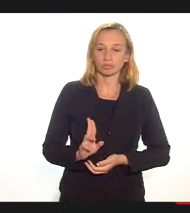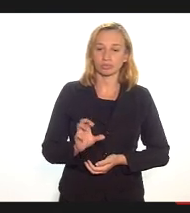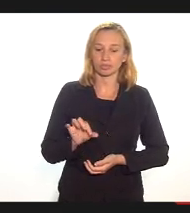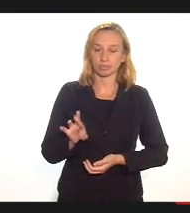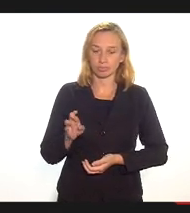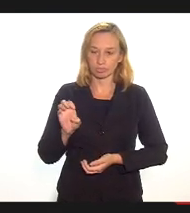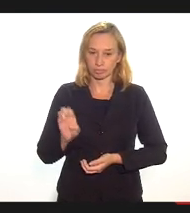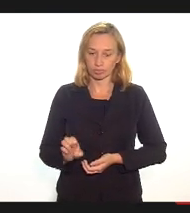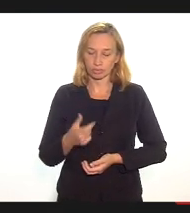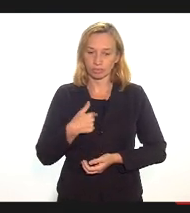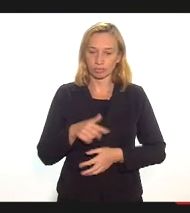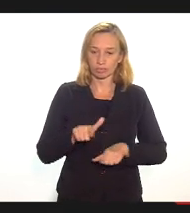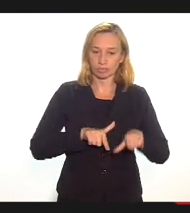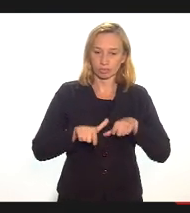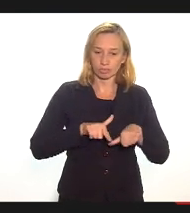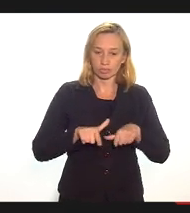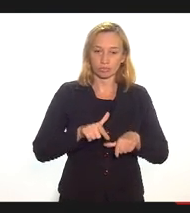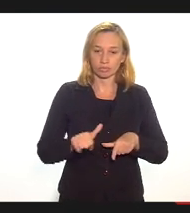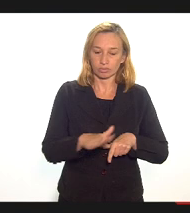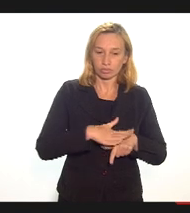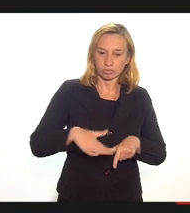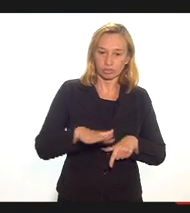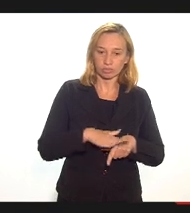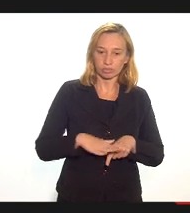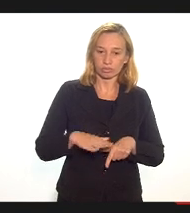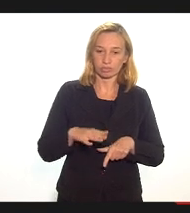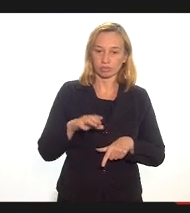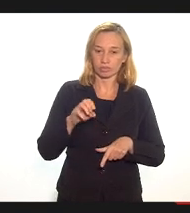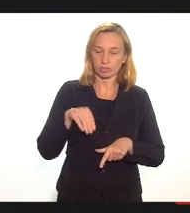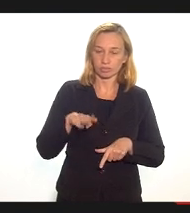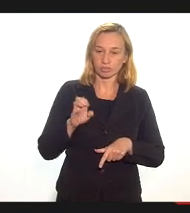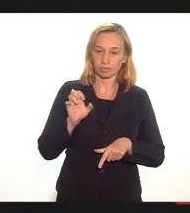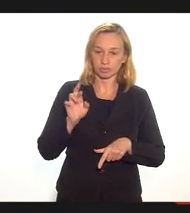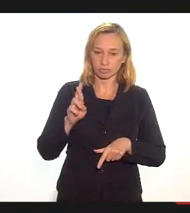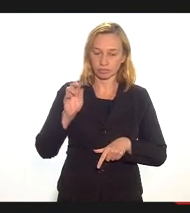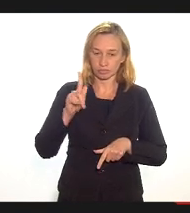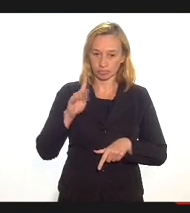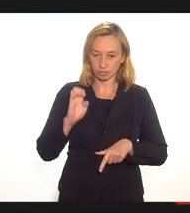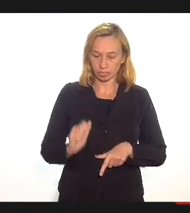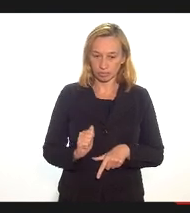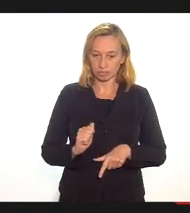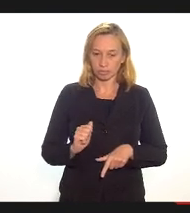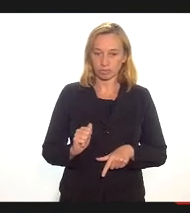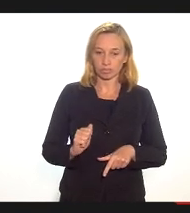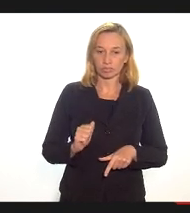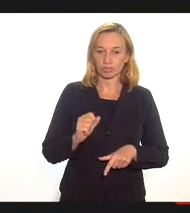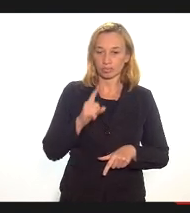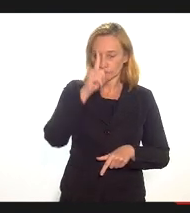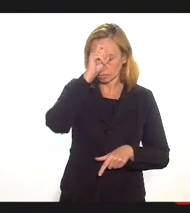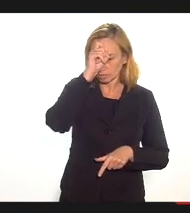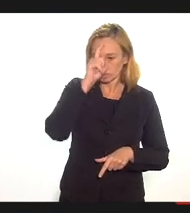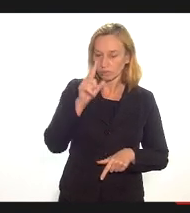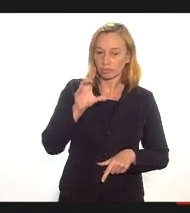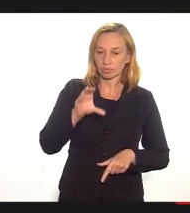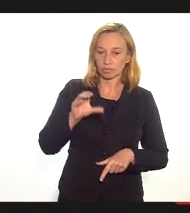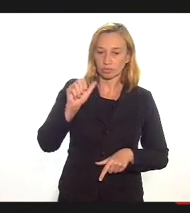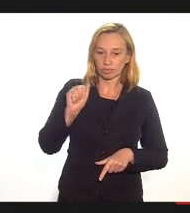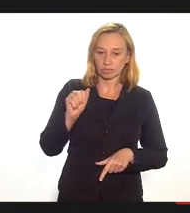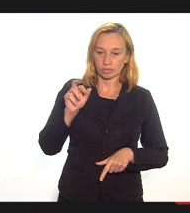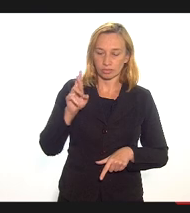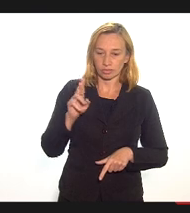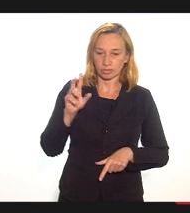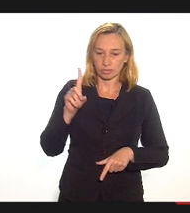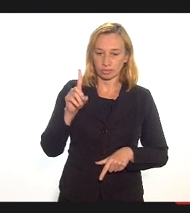eu trabalho na emergência do Hospital Federal Cardoso Fontes. Então, eu posso falar